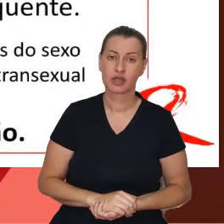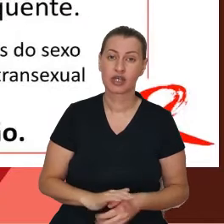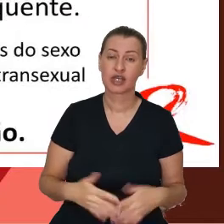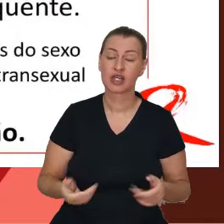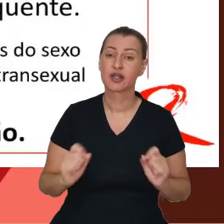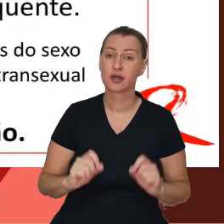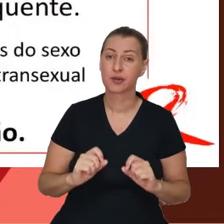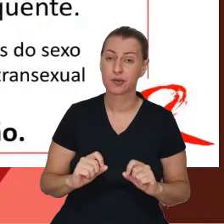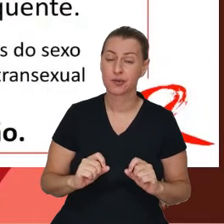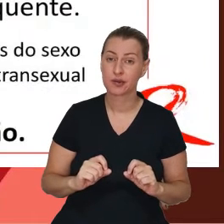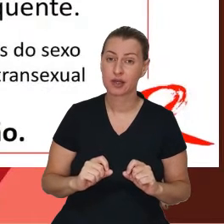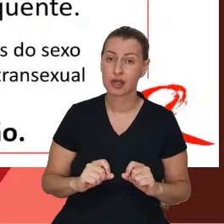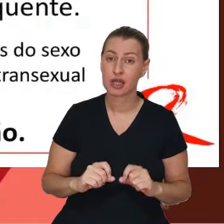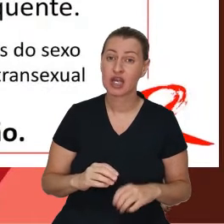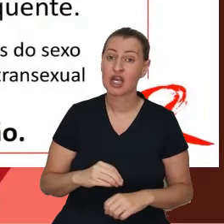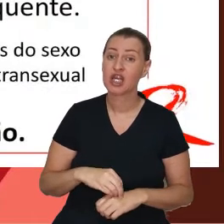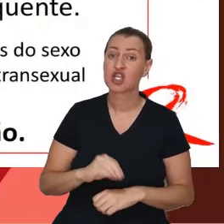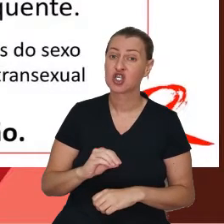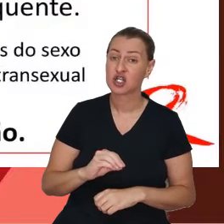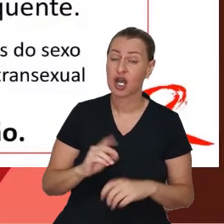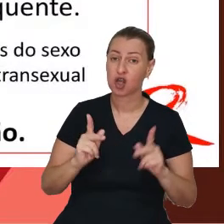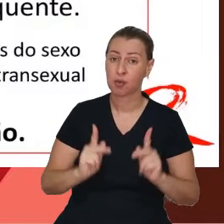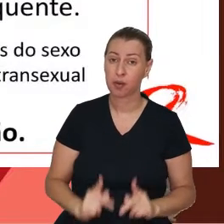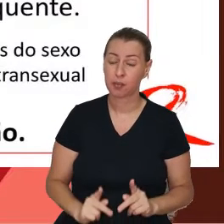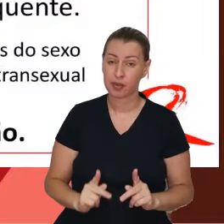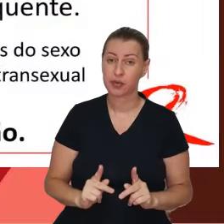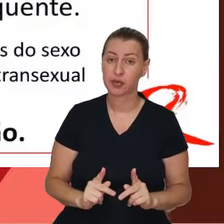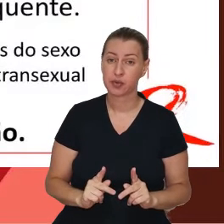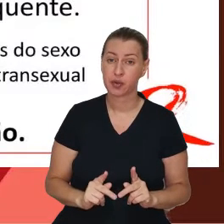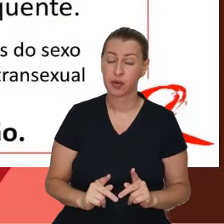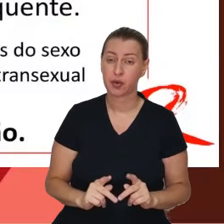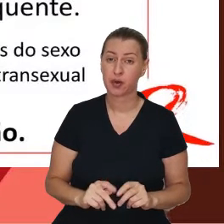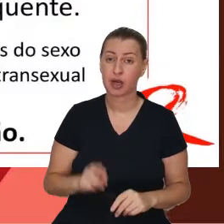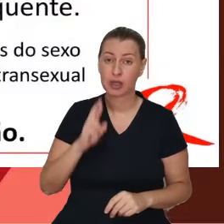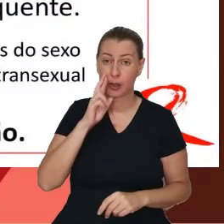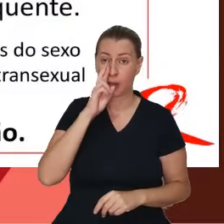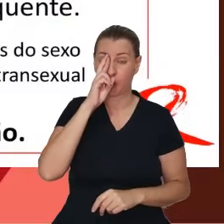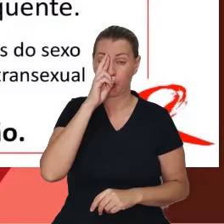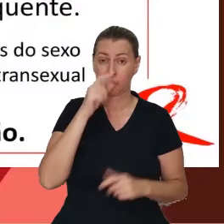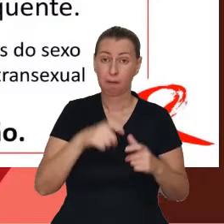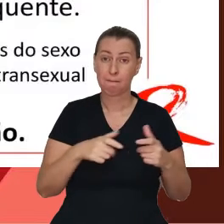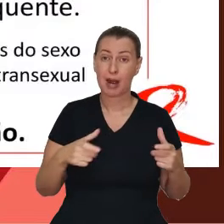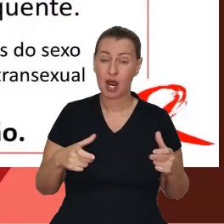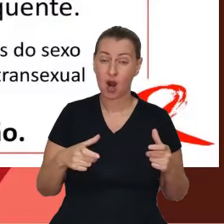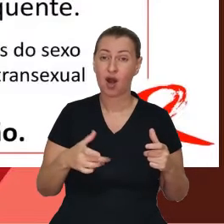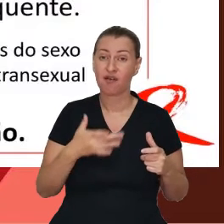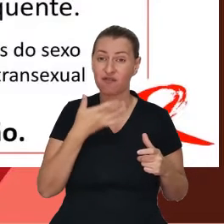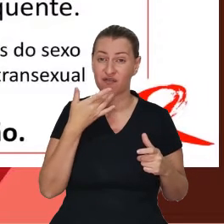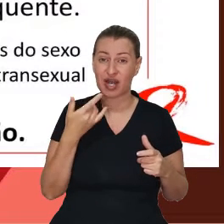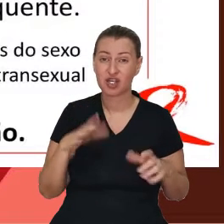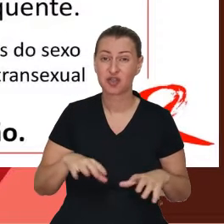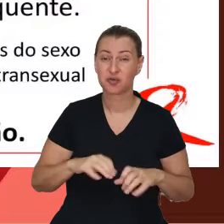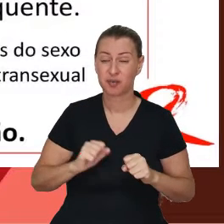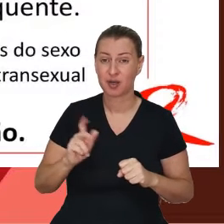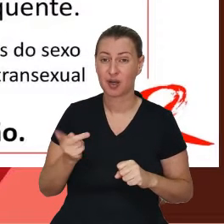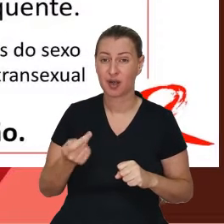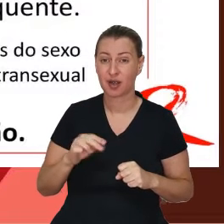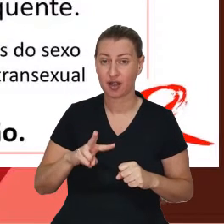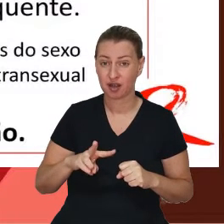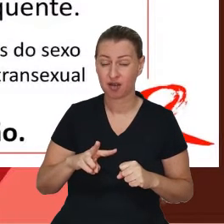Ela é indicada para pessoas que têm um risco maior ou mais frequente de vir a se infectar, e isso inclui